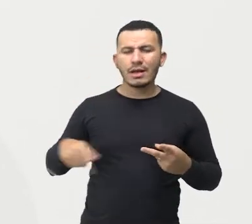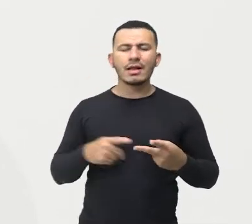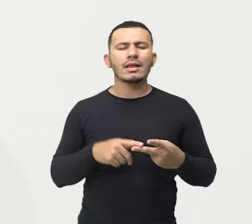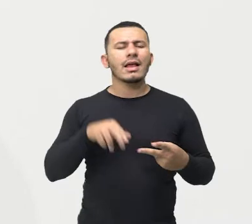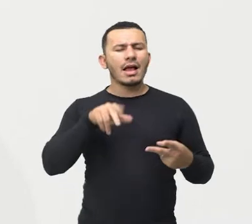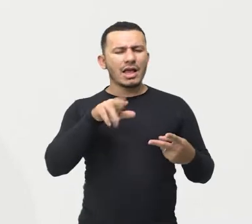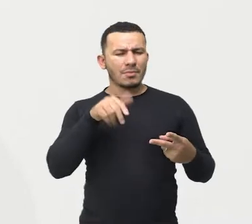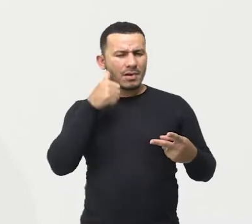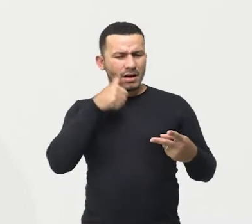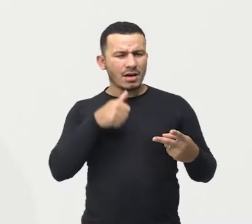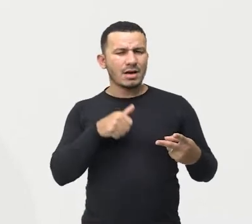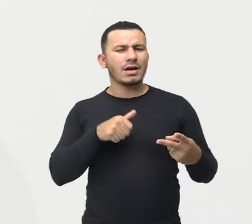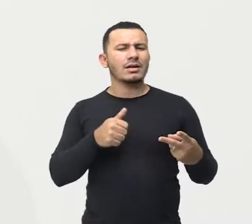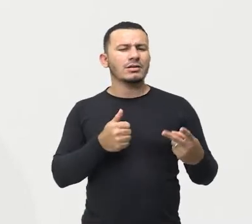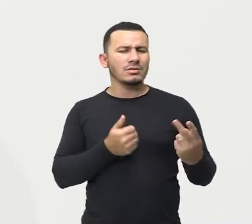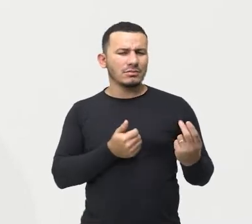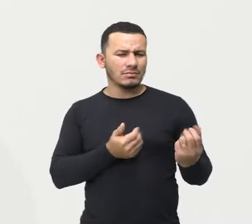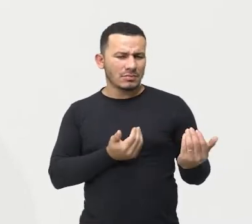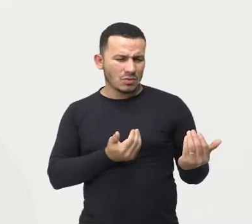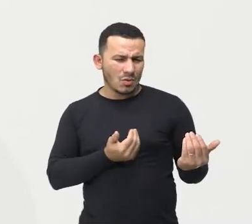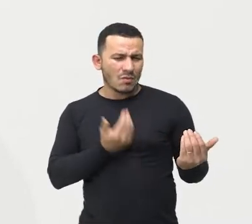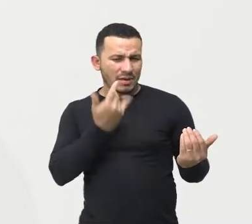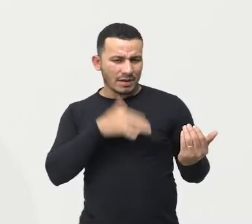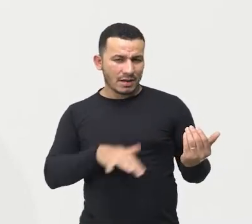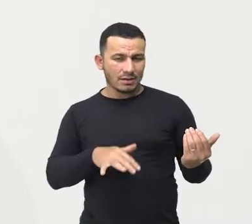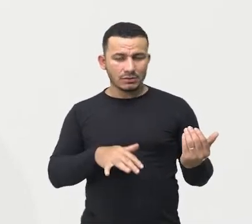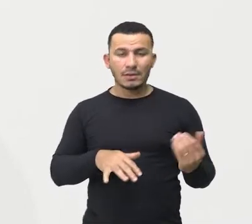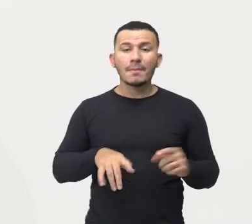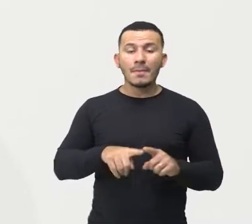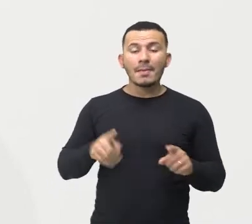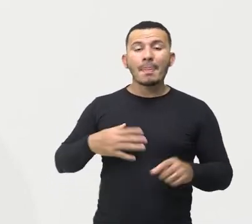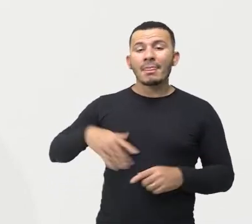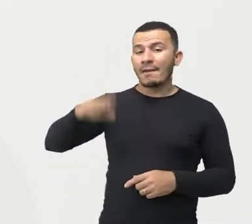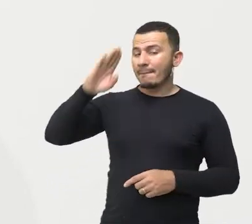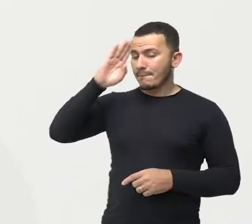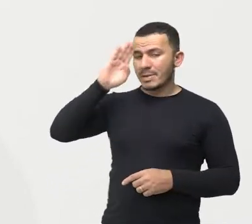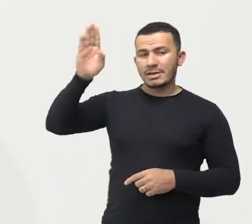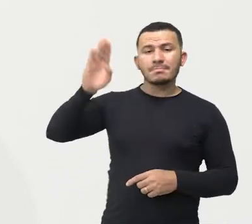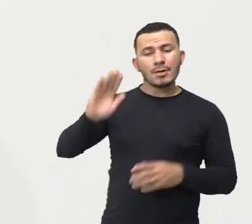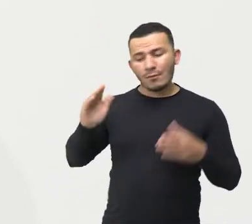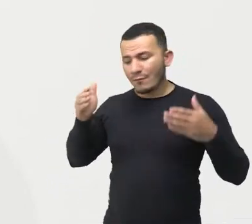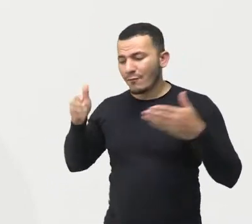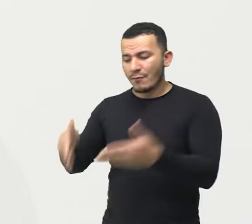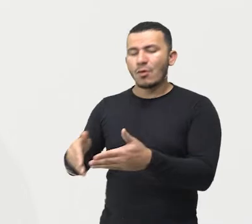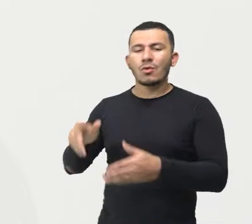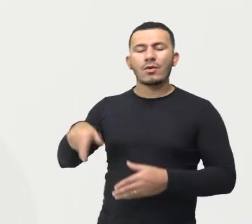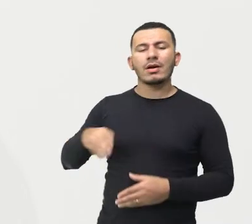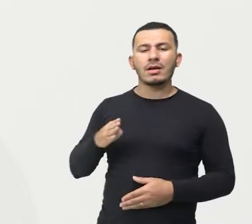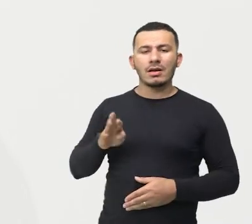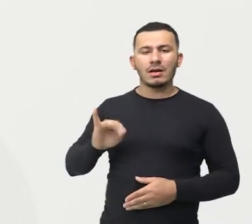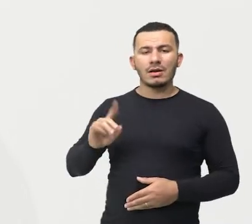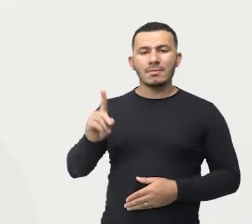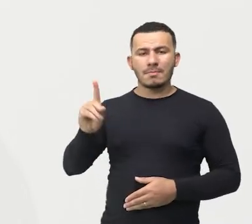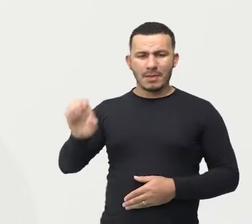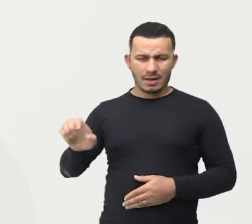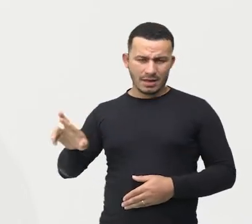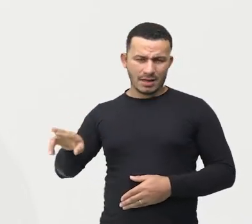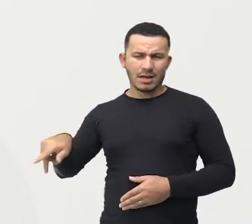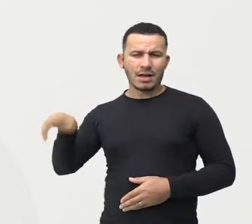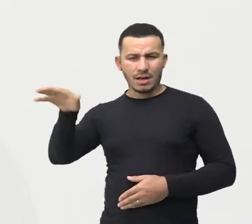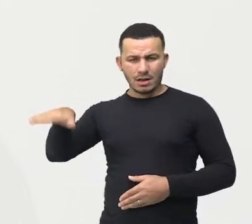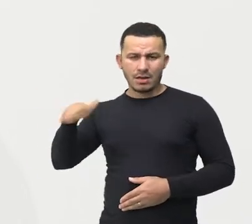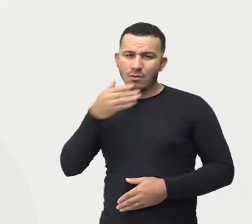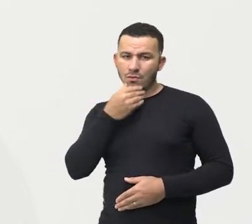mais nova. Percebam que eles são as pessoas envolvidas. Mas o acontecimento principal, o alvo da notícia, ocorre com o Bryder,